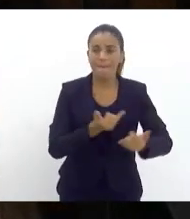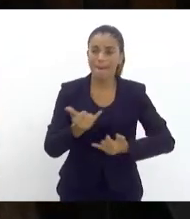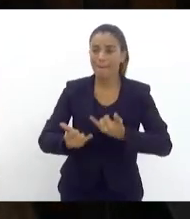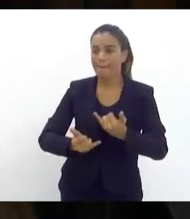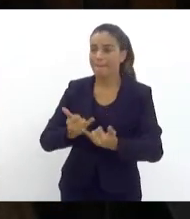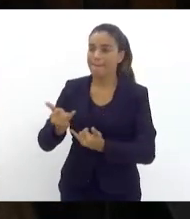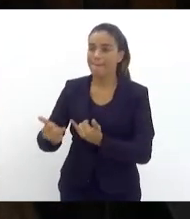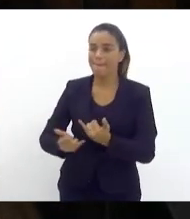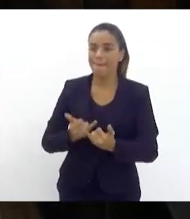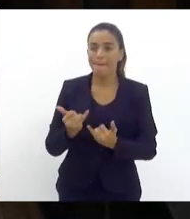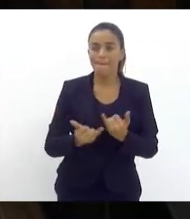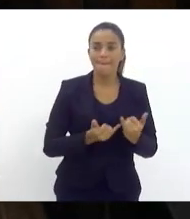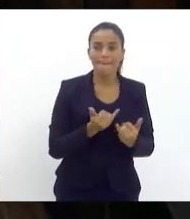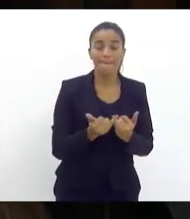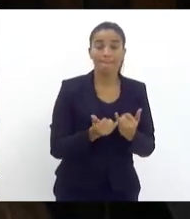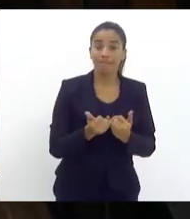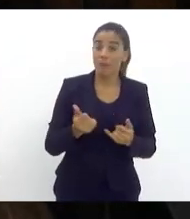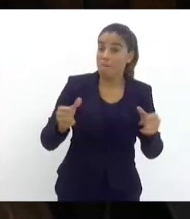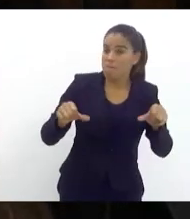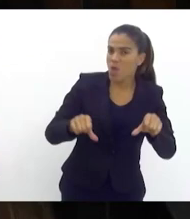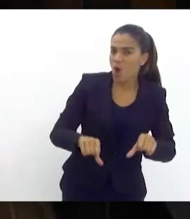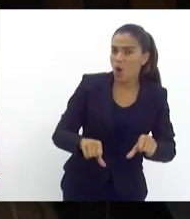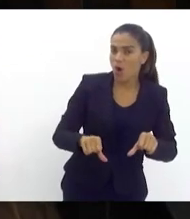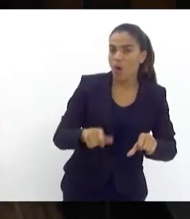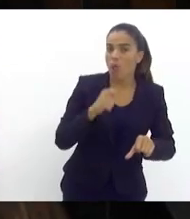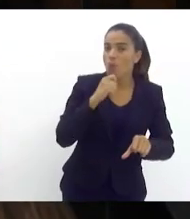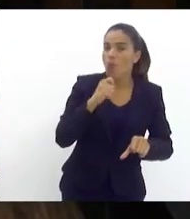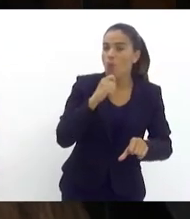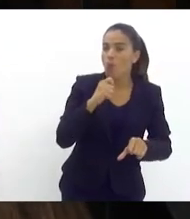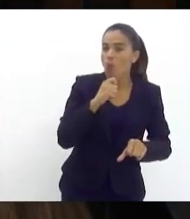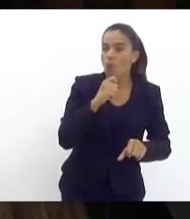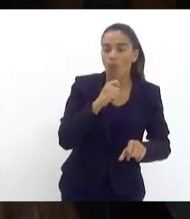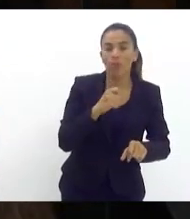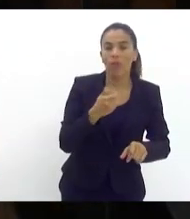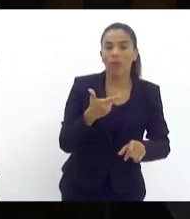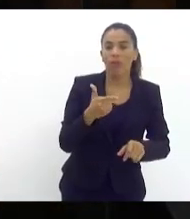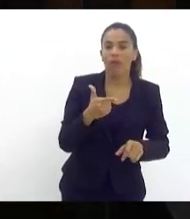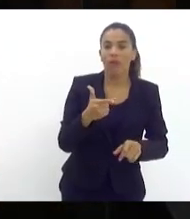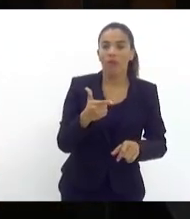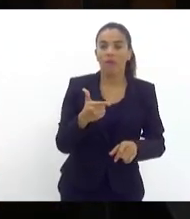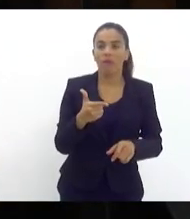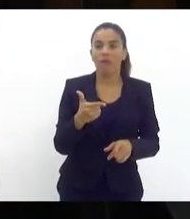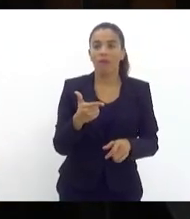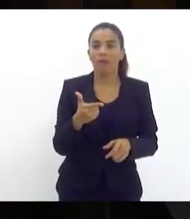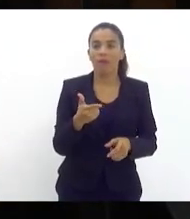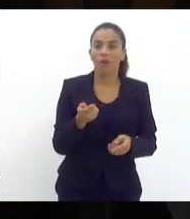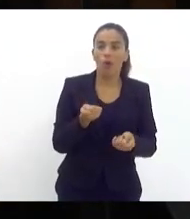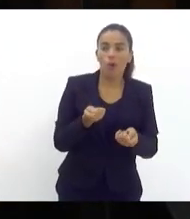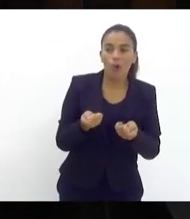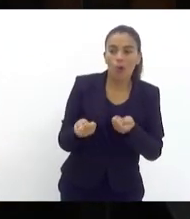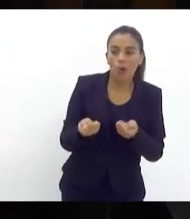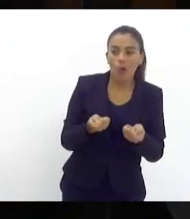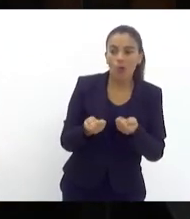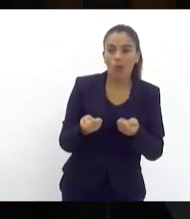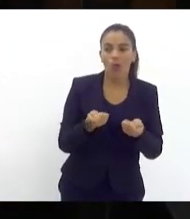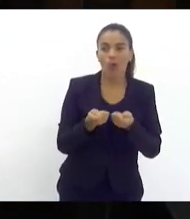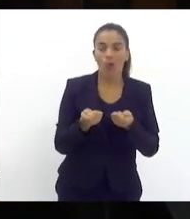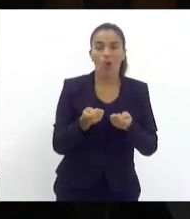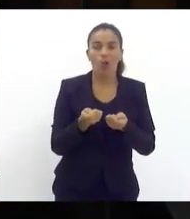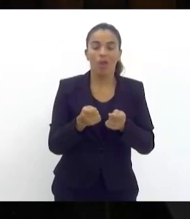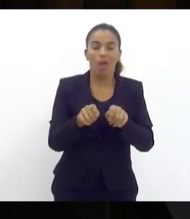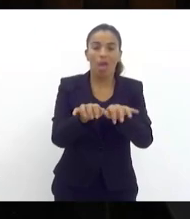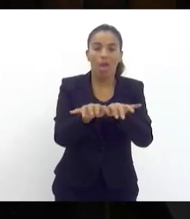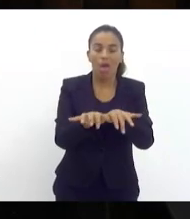e pior de tudo quando não tem controle na consulta ao computador